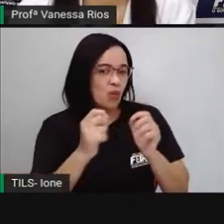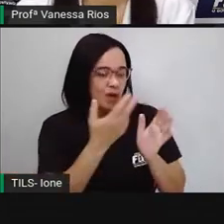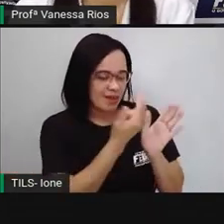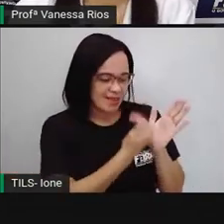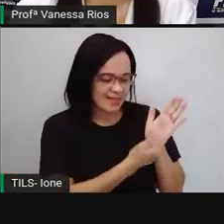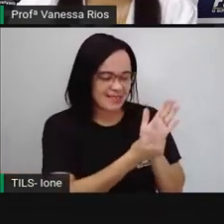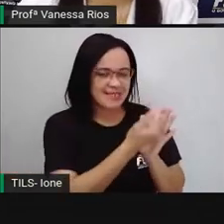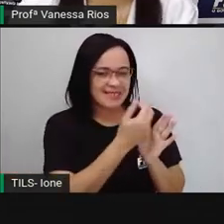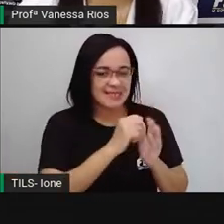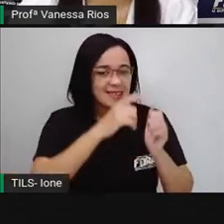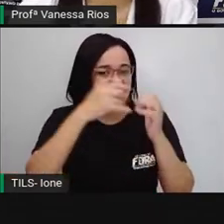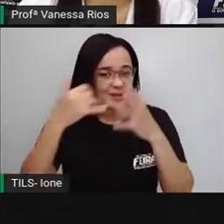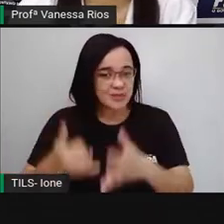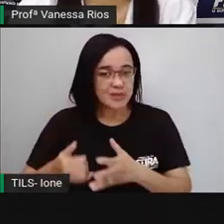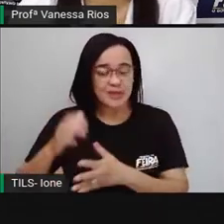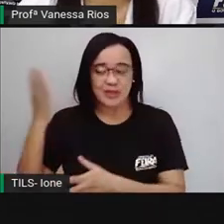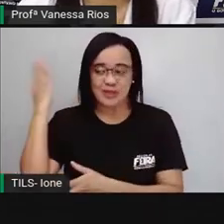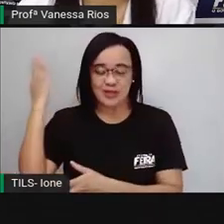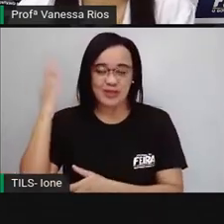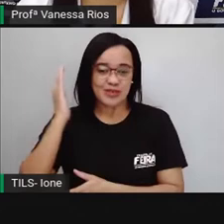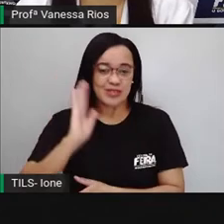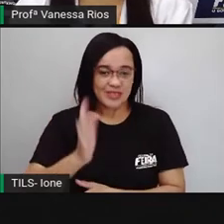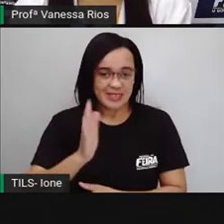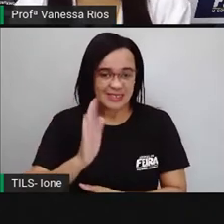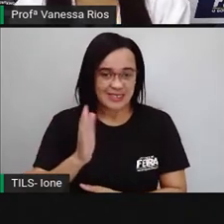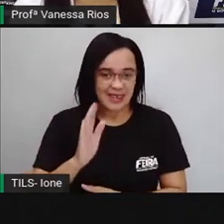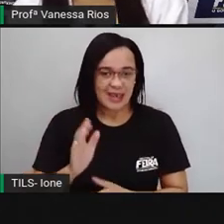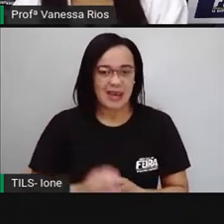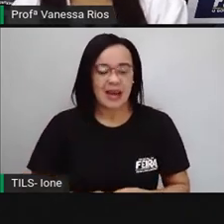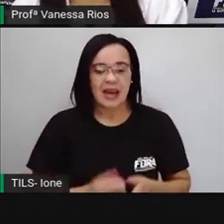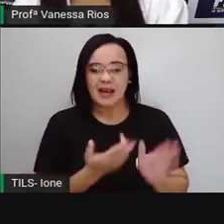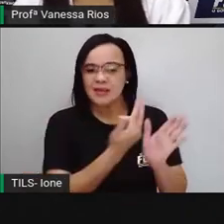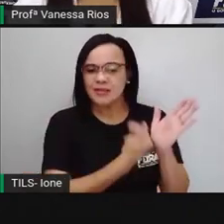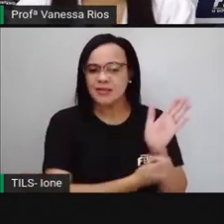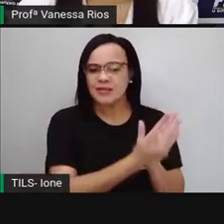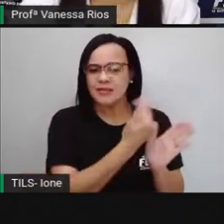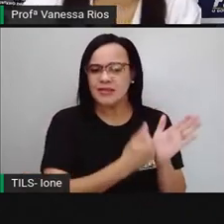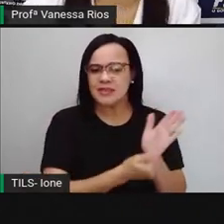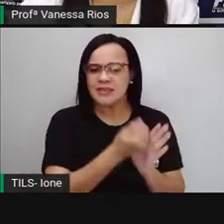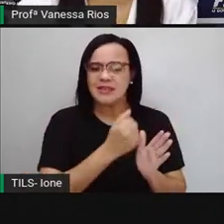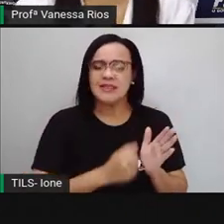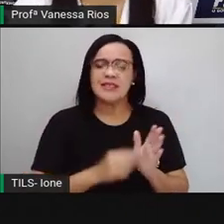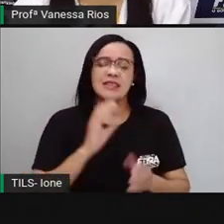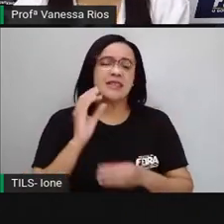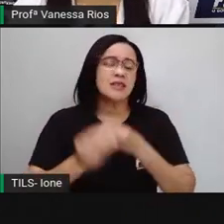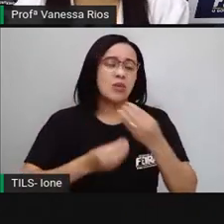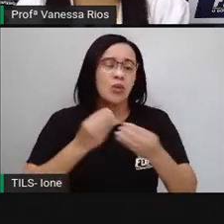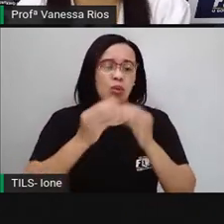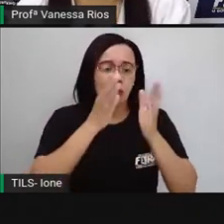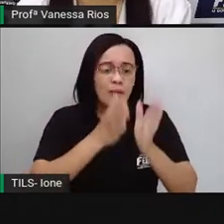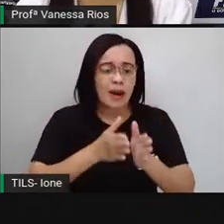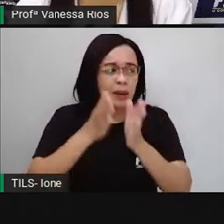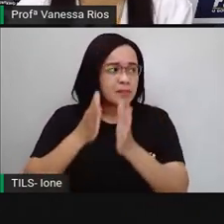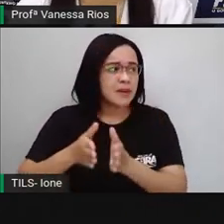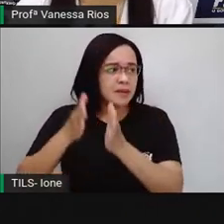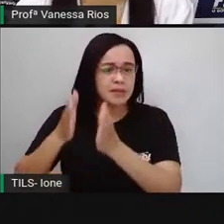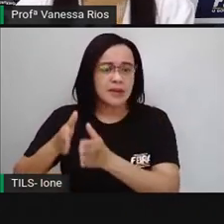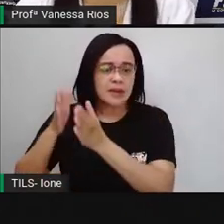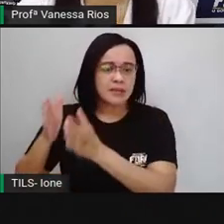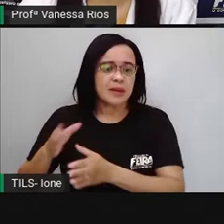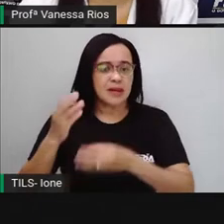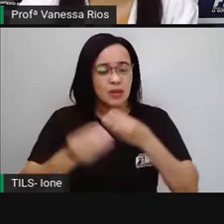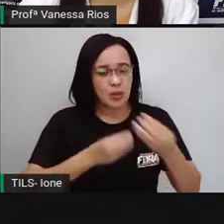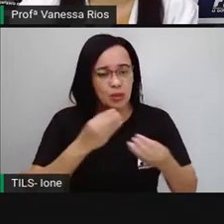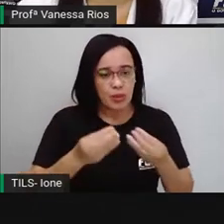essas figuras geométricas espaciais elas são classificadas aí em poliedros, em não poliedros. Mas a gente